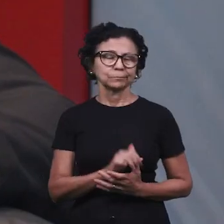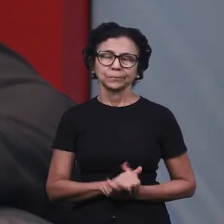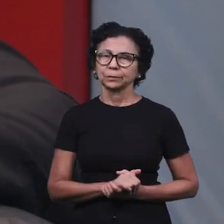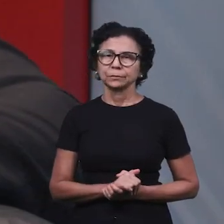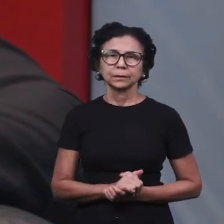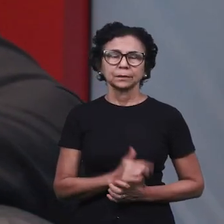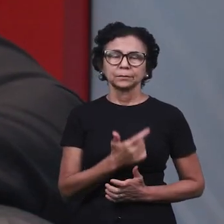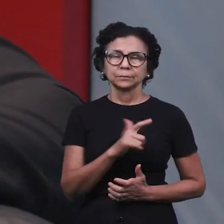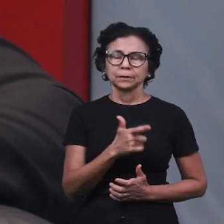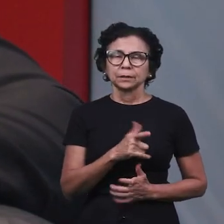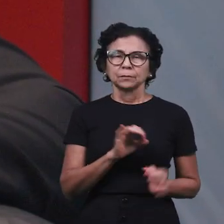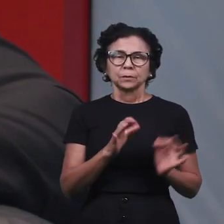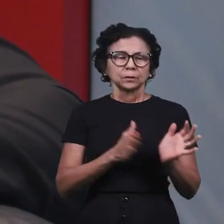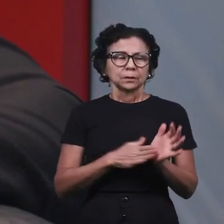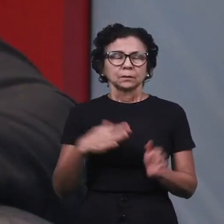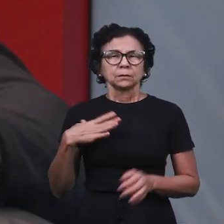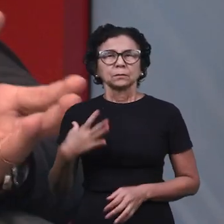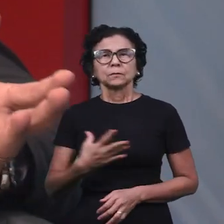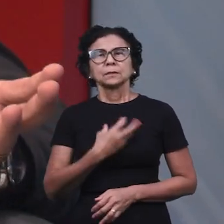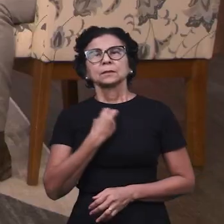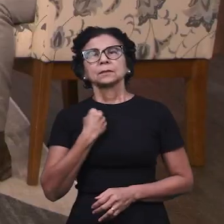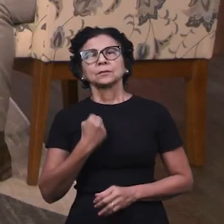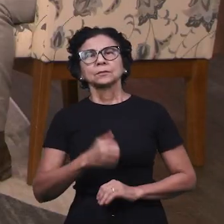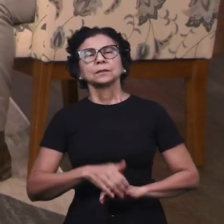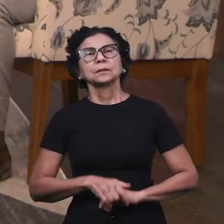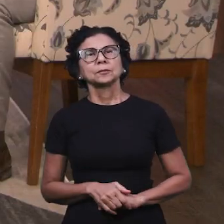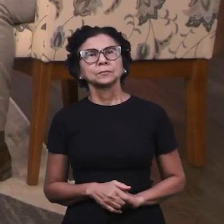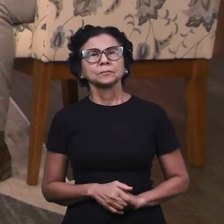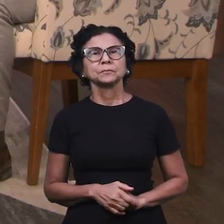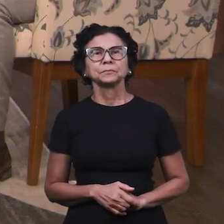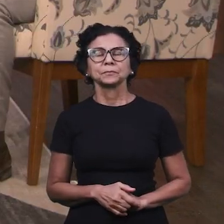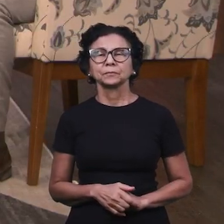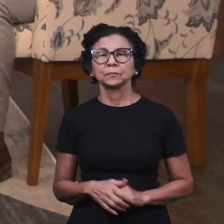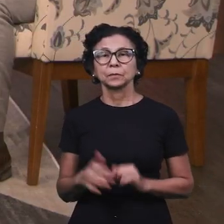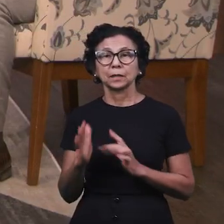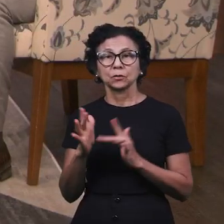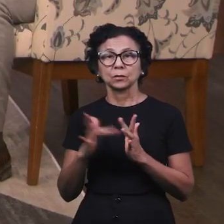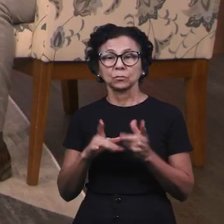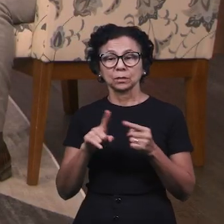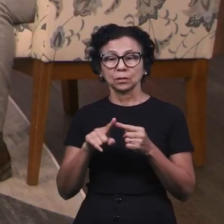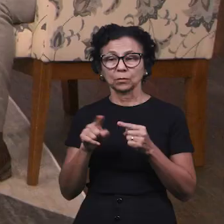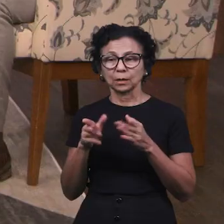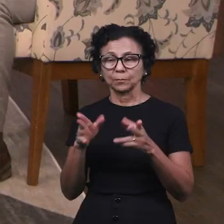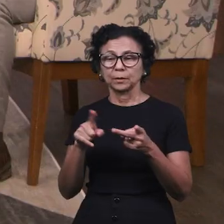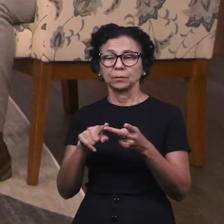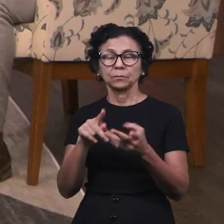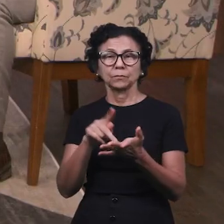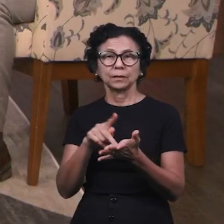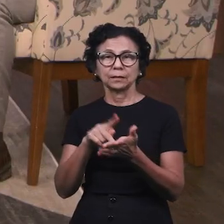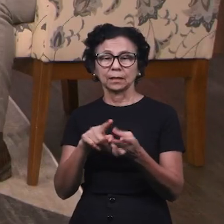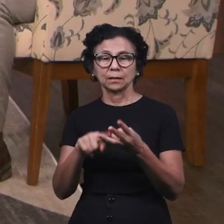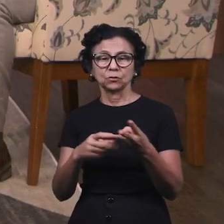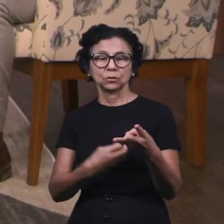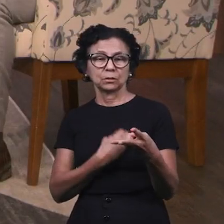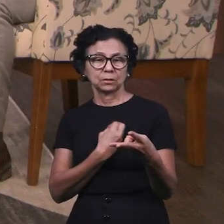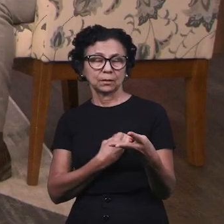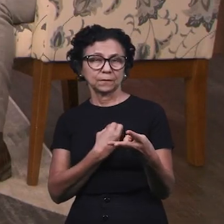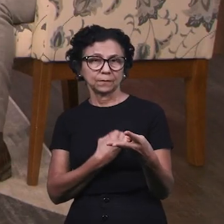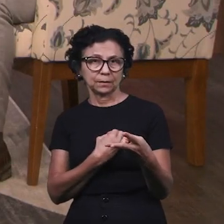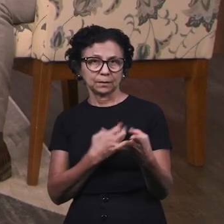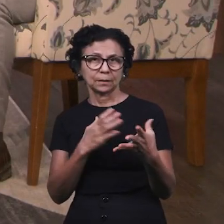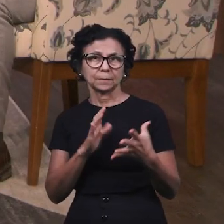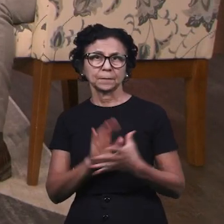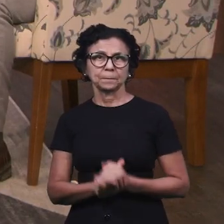que providenciou todas as coisas. Não é a verdade, o caminho. Não é, exatamente, não é o caminho, a verdade e a vida. E nós, pastor, nesta obra, a